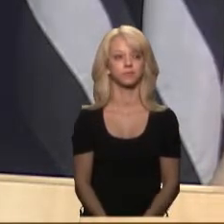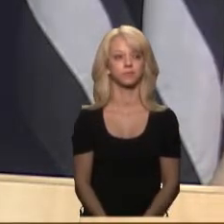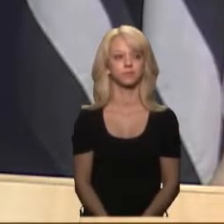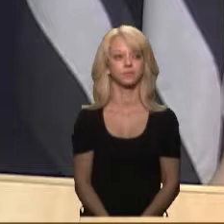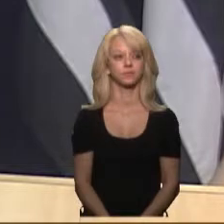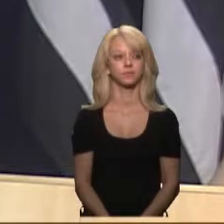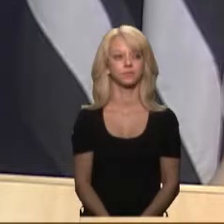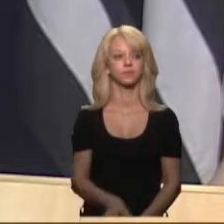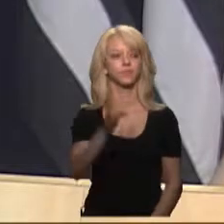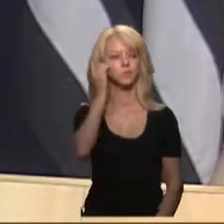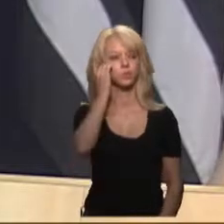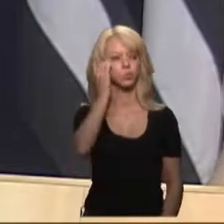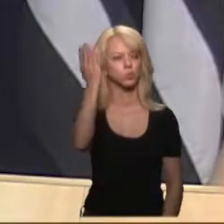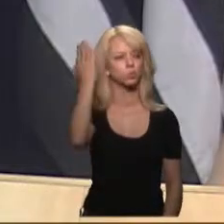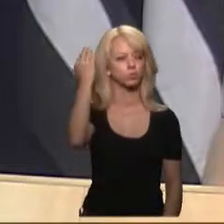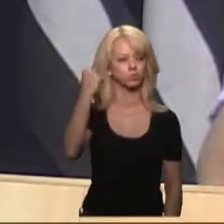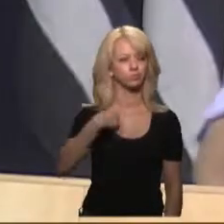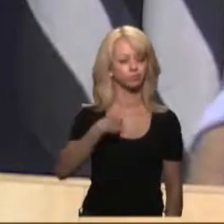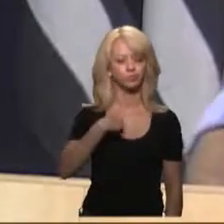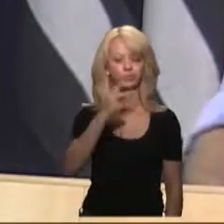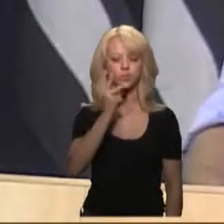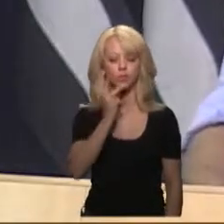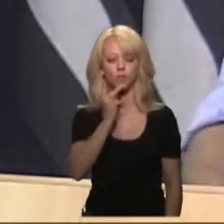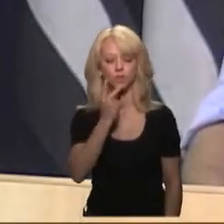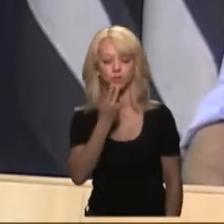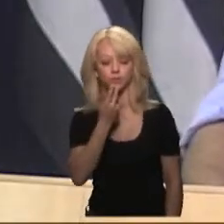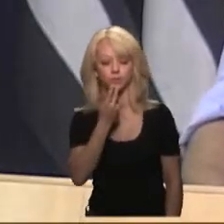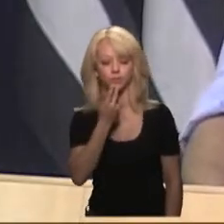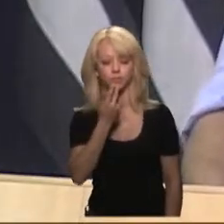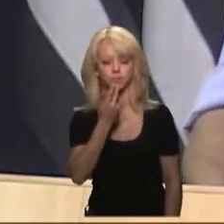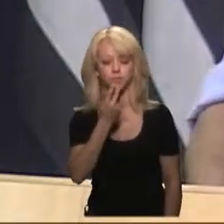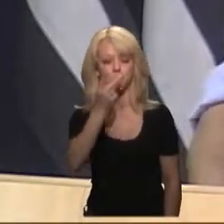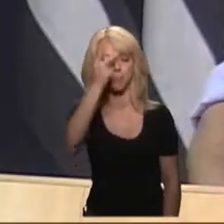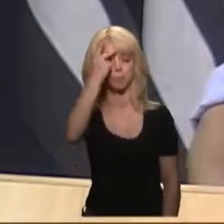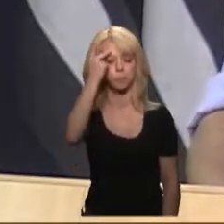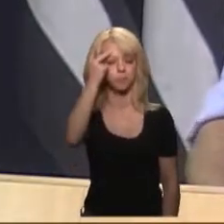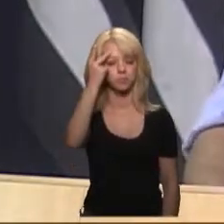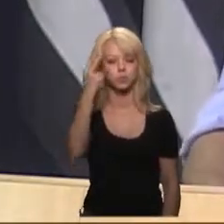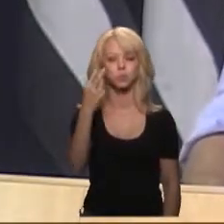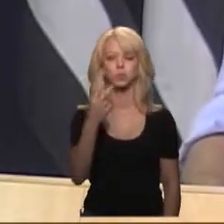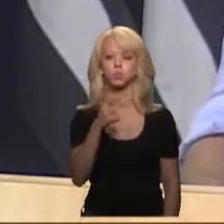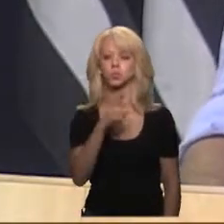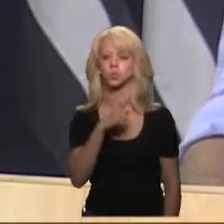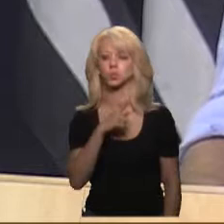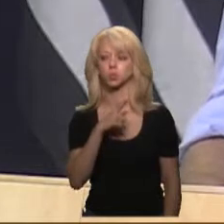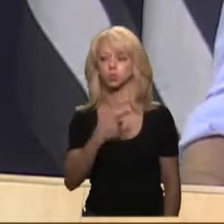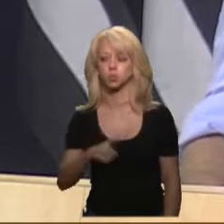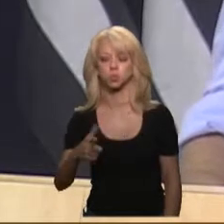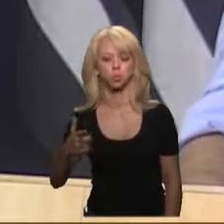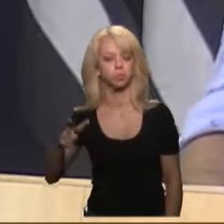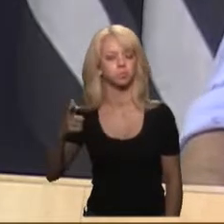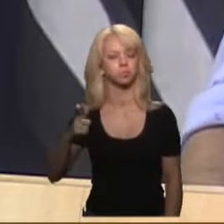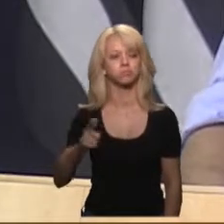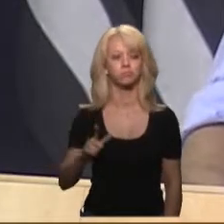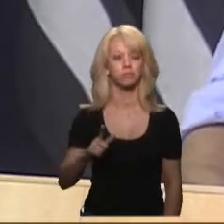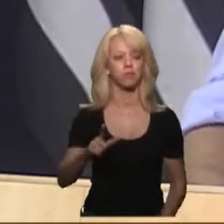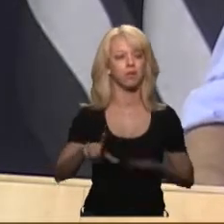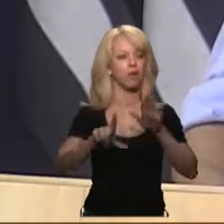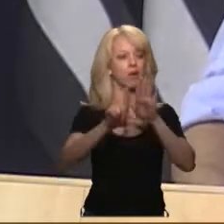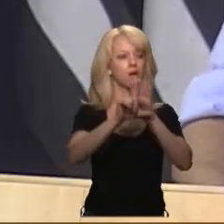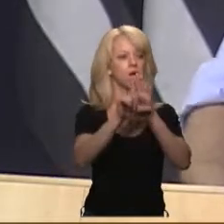aprofundar, por que as autoridades às vezes não aplicam a lei. E aí, presidente Jefferson Campos,